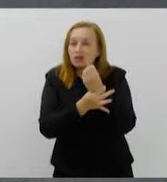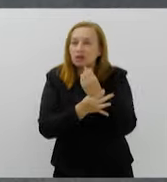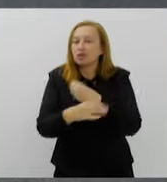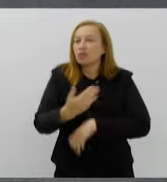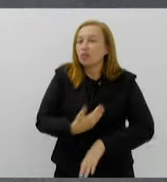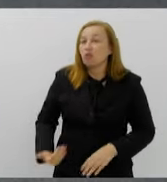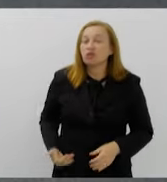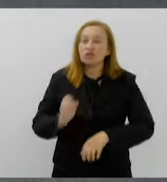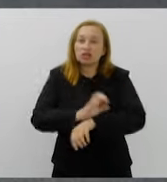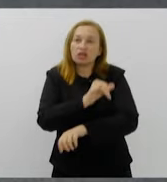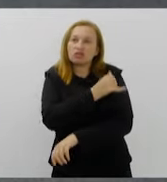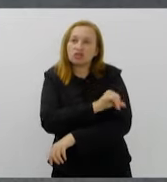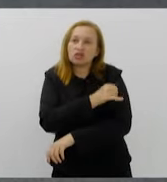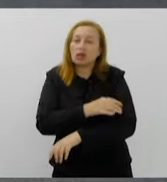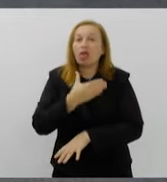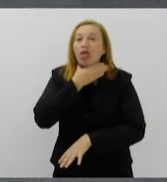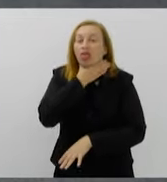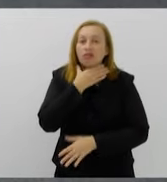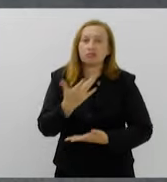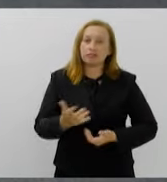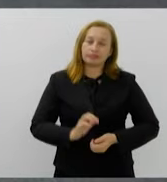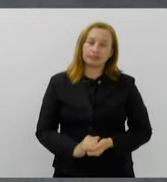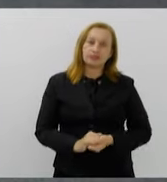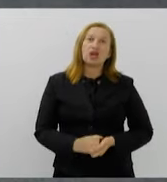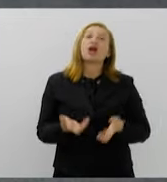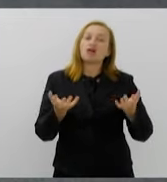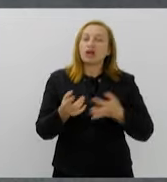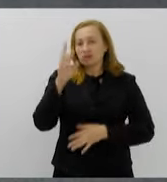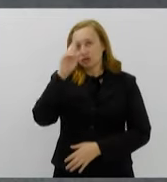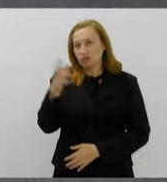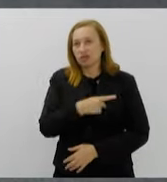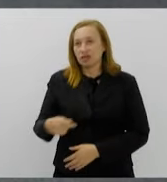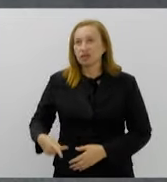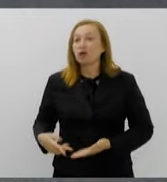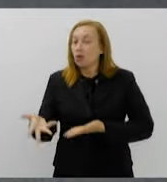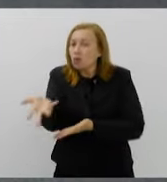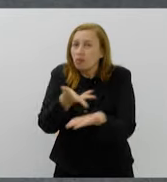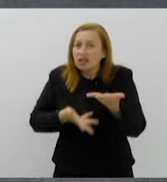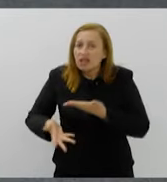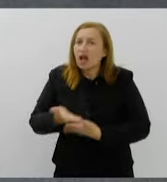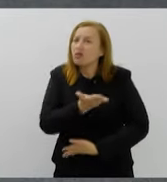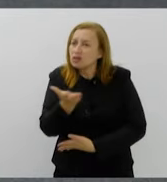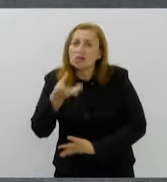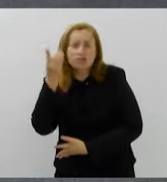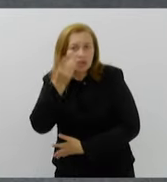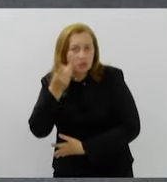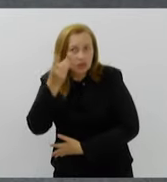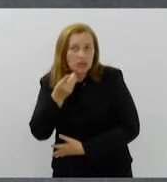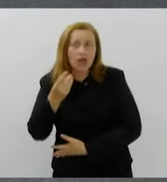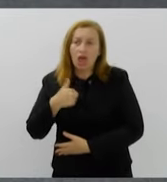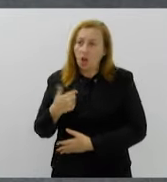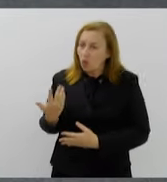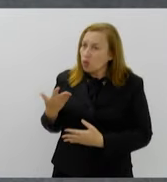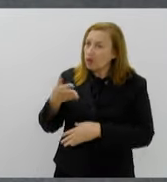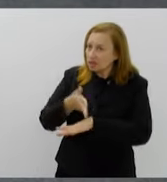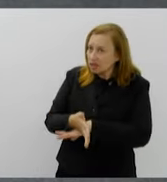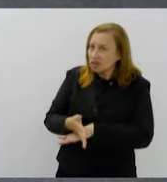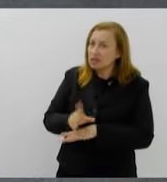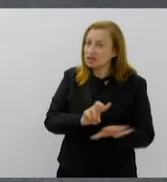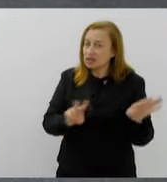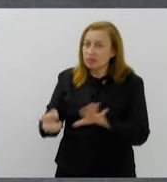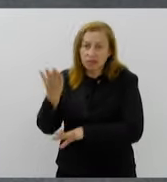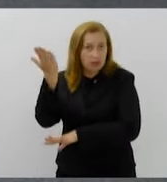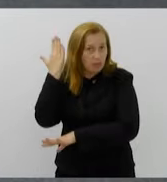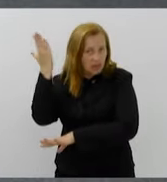Janeiro enfrentando essa crise eu quero senhor presidente partilhar com todos os deputados eu entrei ainda na semana passada